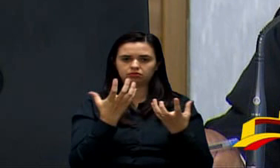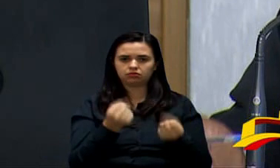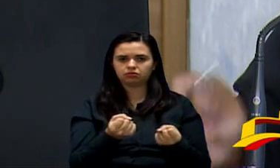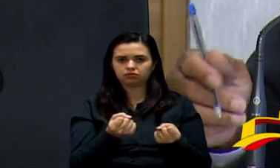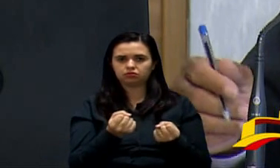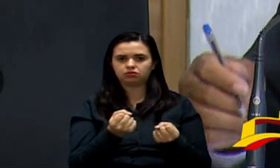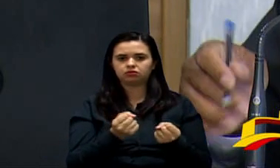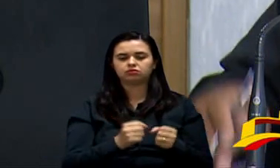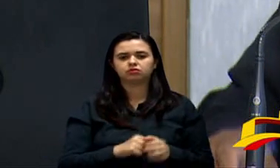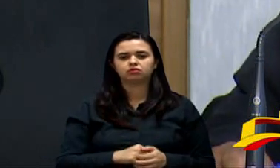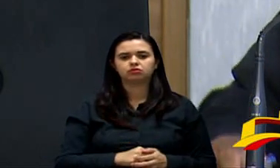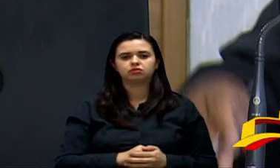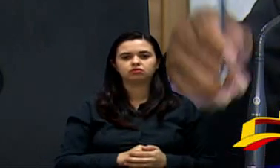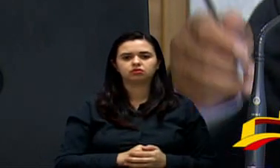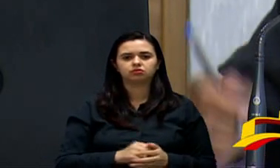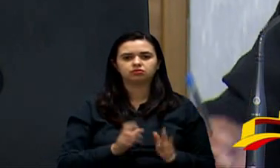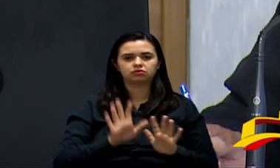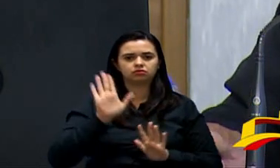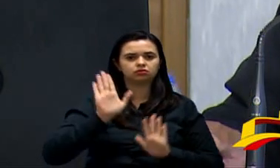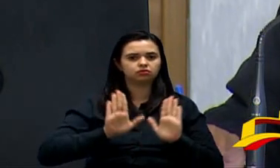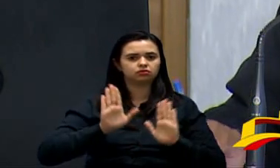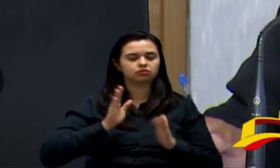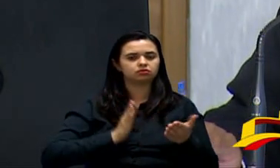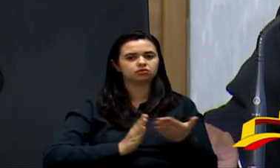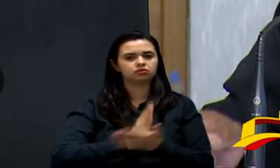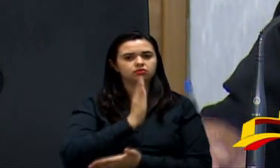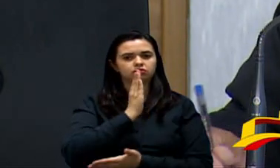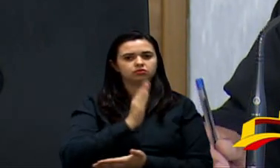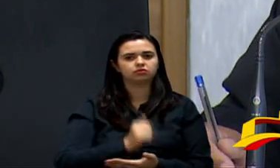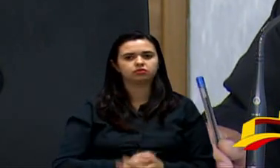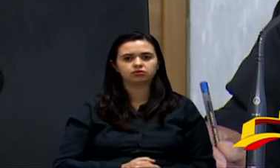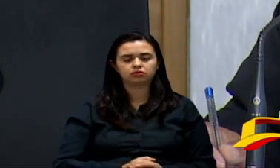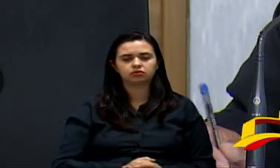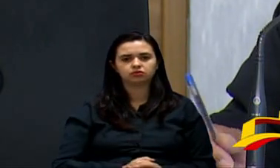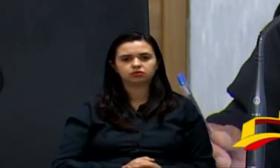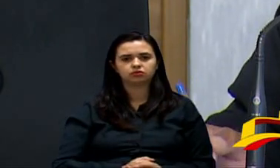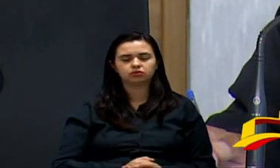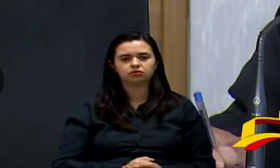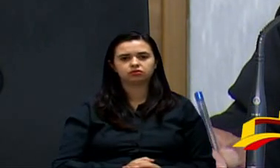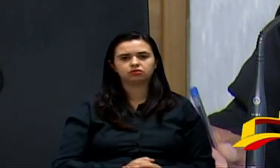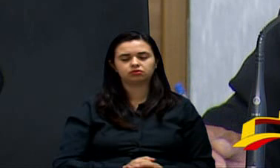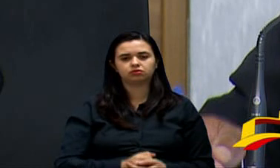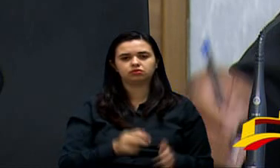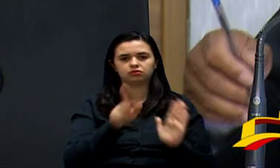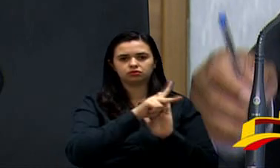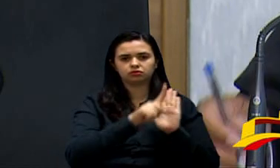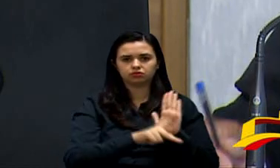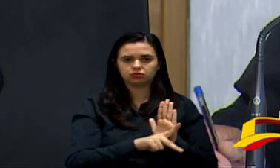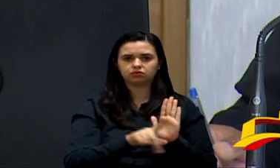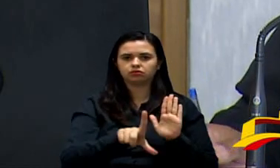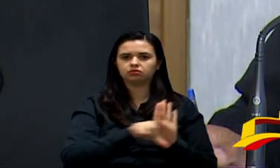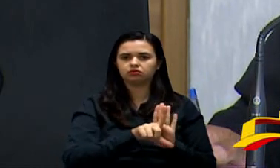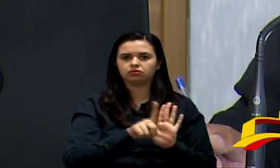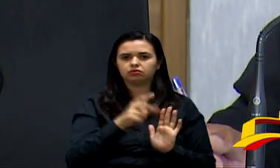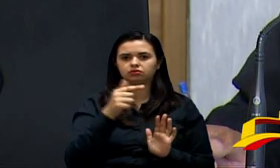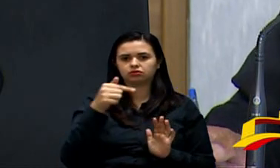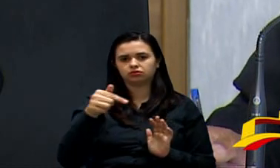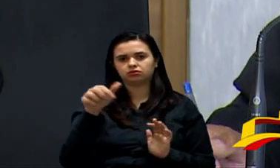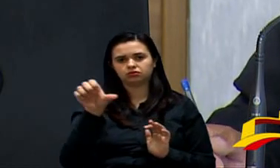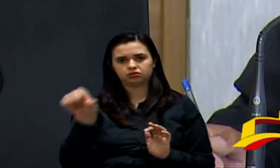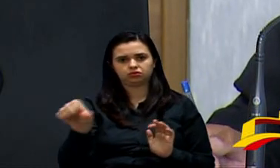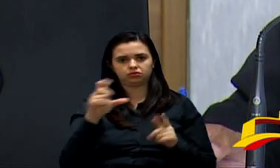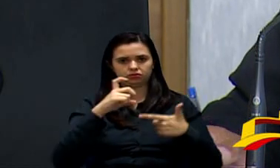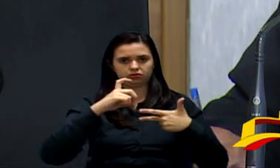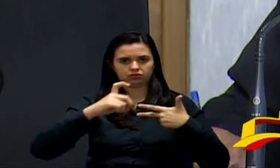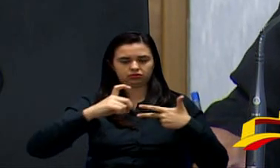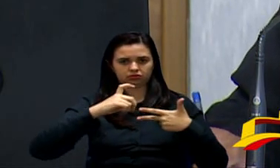concordam permaneçam como estão. Os contrários, que se manifestar, aprovada a retirada. Projeto de lei 79/2022 do Executivo, que